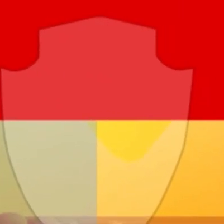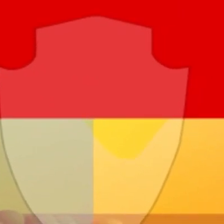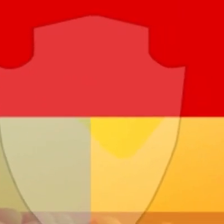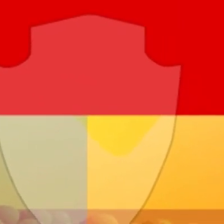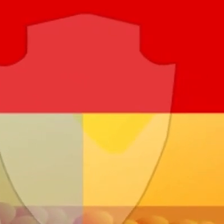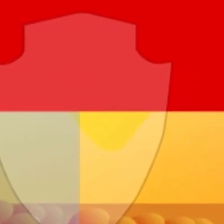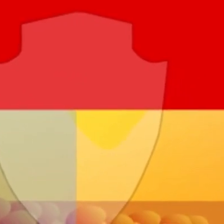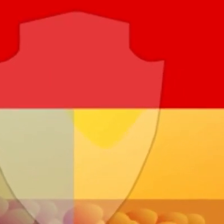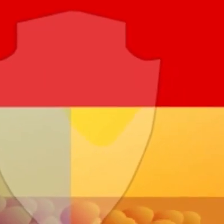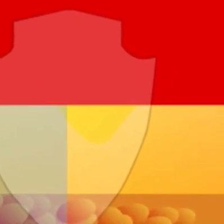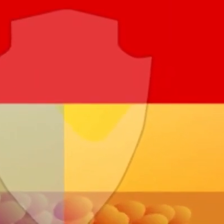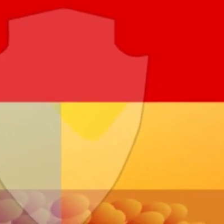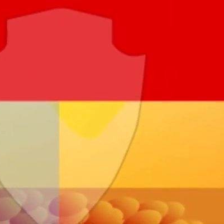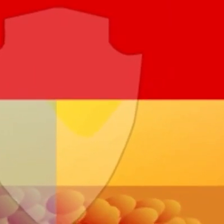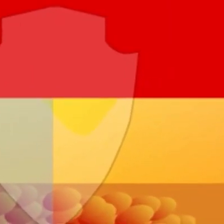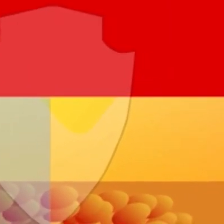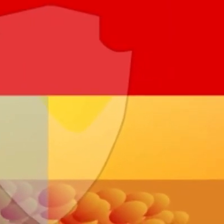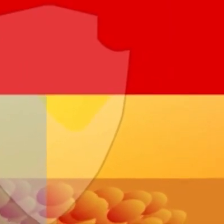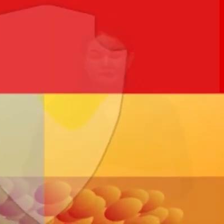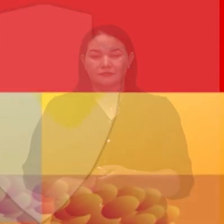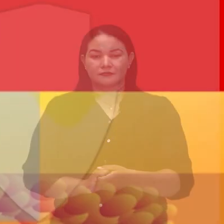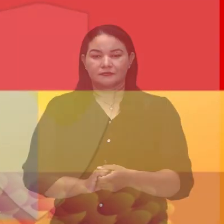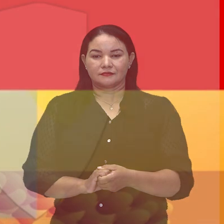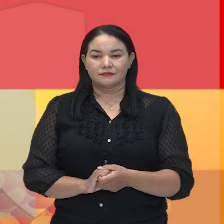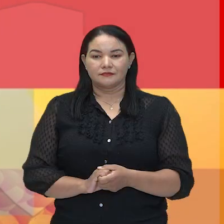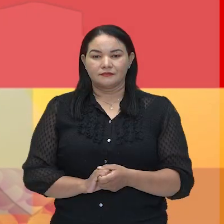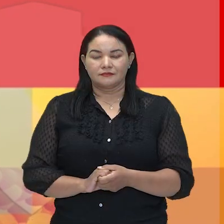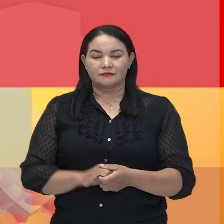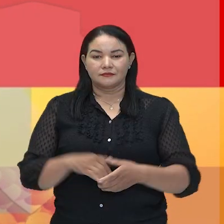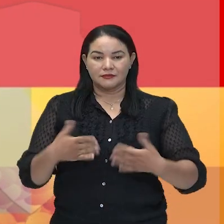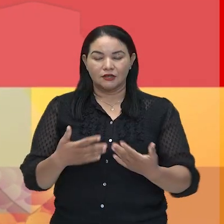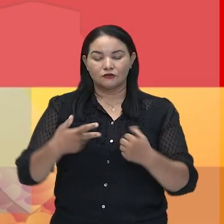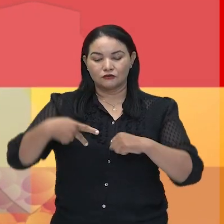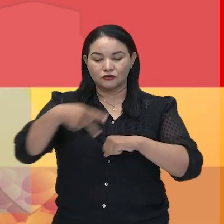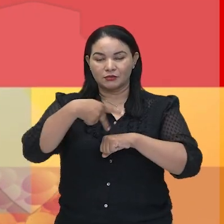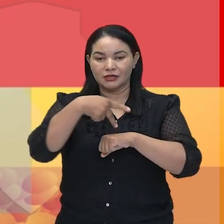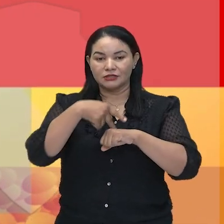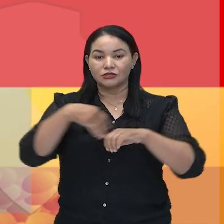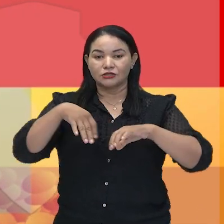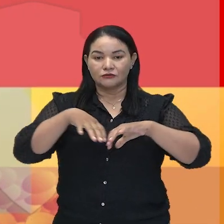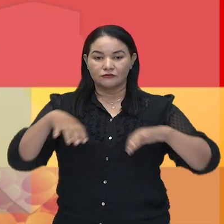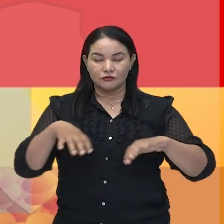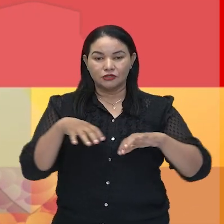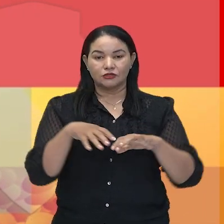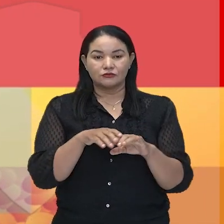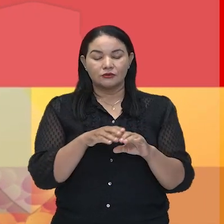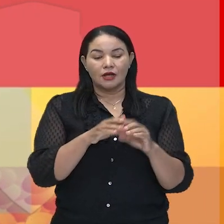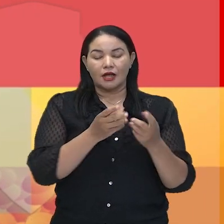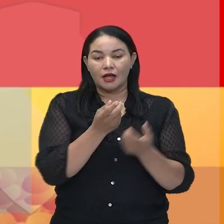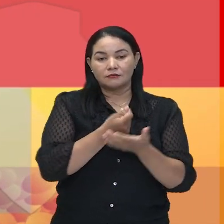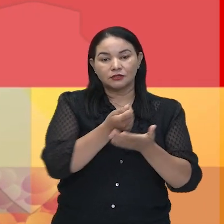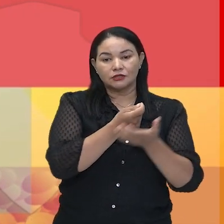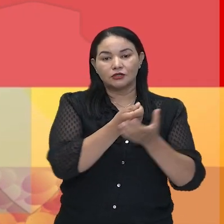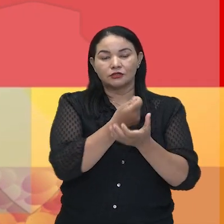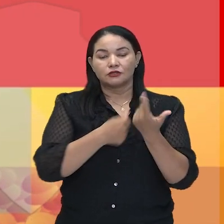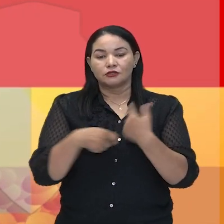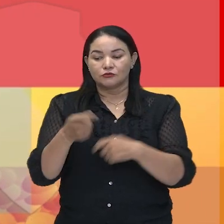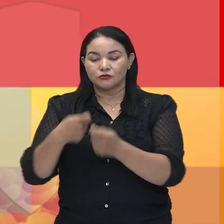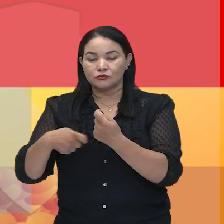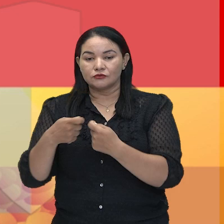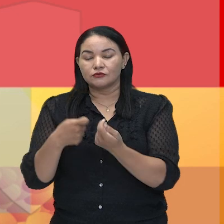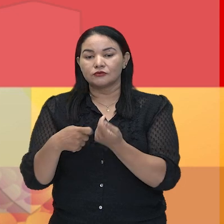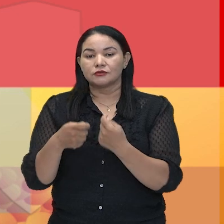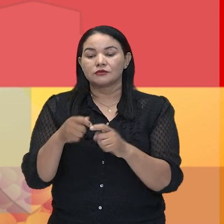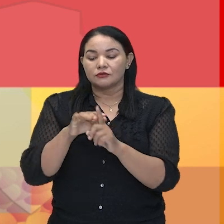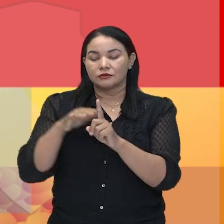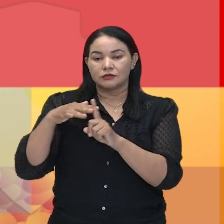pelos Estados Unidos e o socialismo pela União Soviética, eles vão, então, brigar por áreas de influência. Eles vão, então,